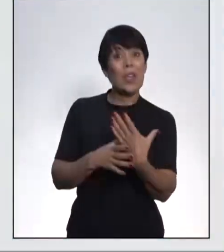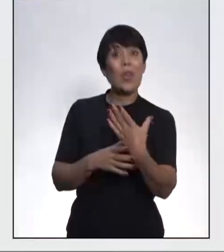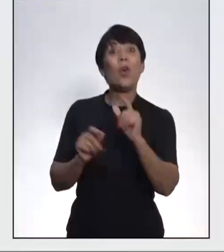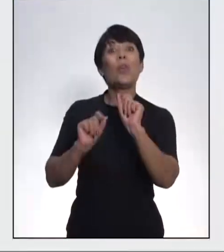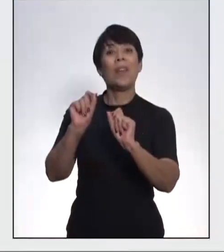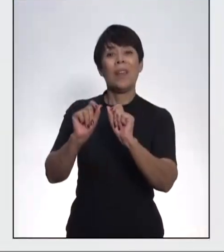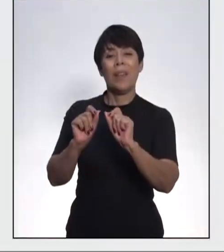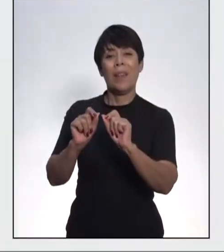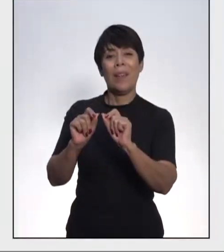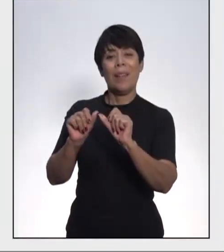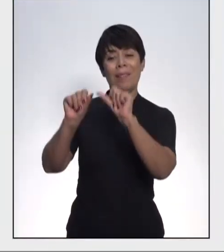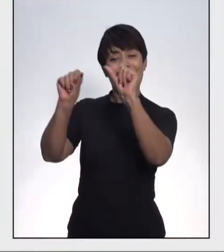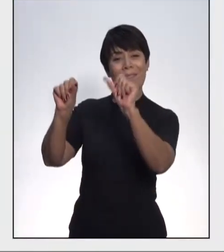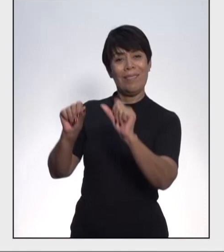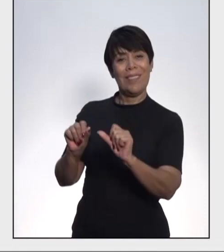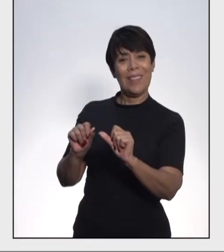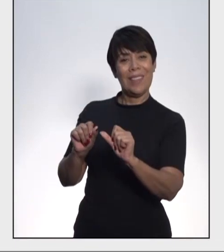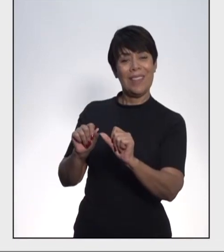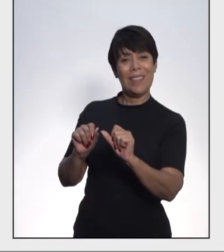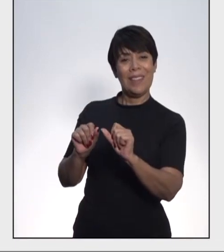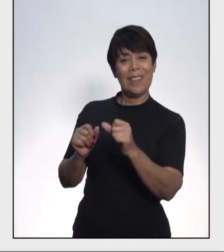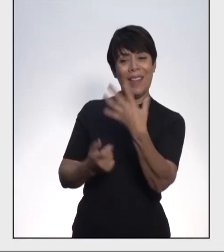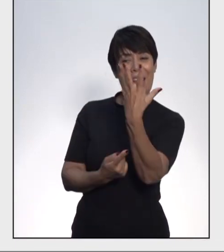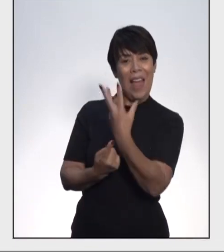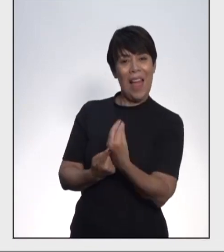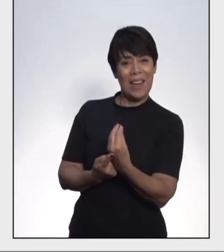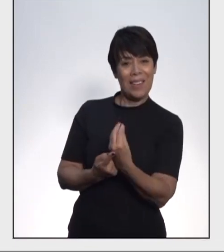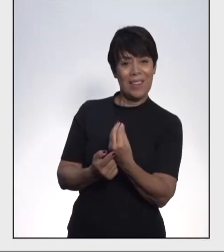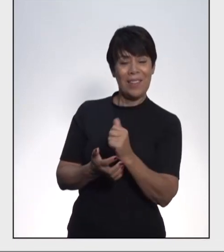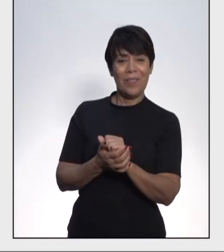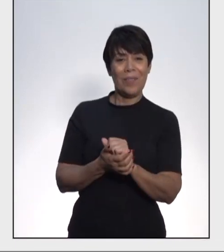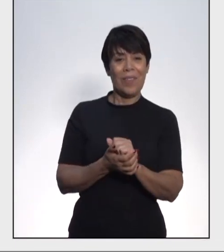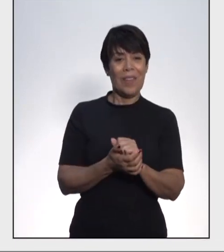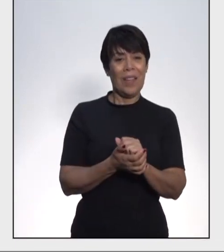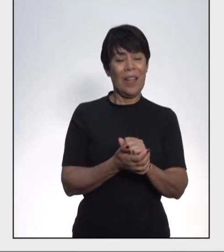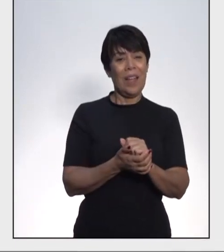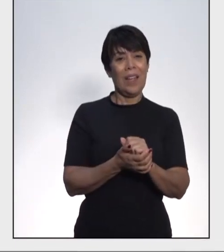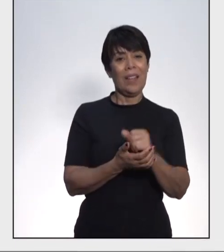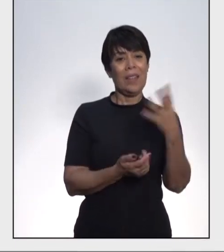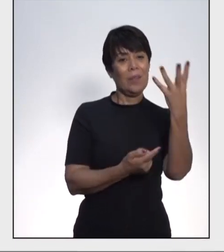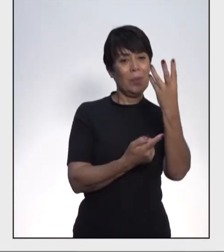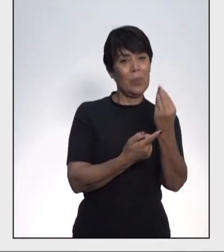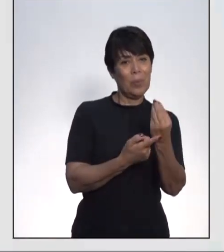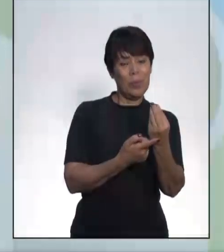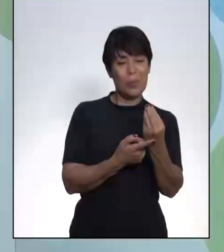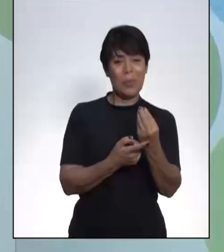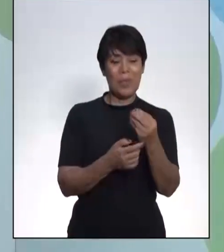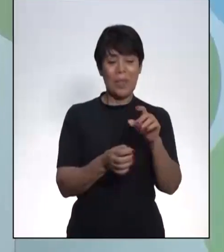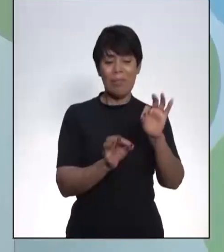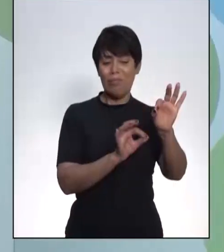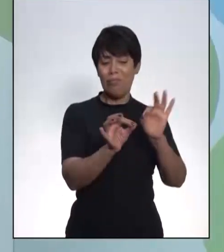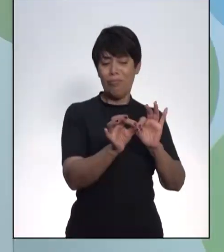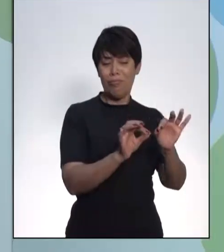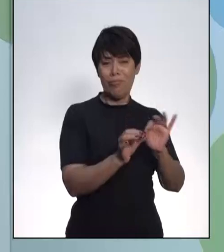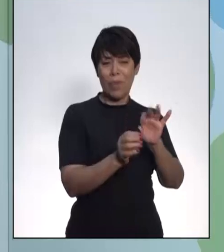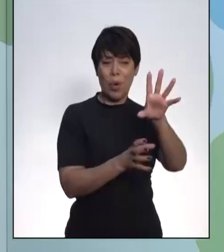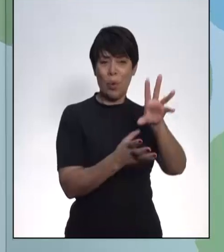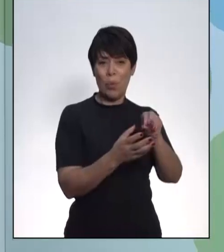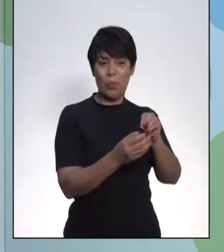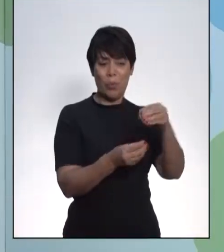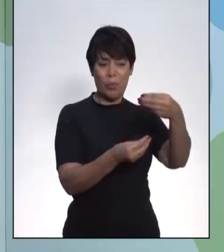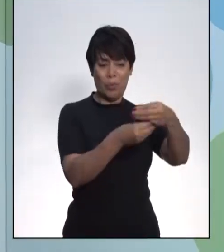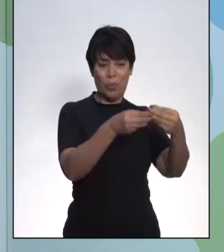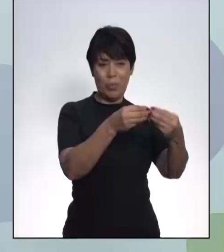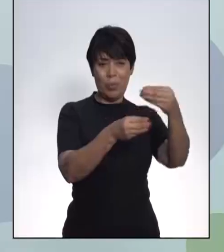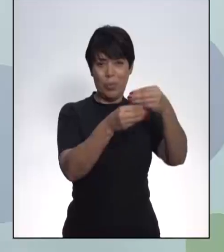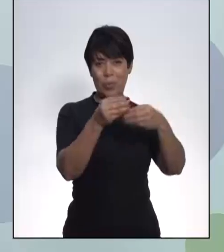inverteu. Com, né, fardos de luxo comprimido, ele escreveu a palavra luxo. Há uma intertextualidade aqui. Tranquilo?